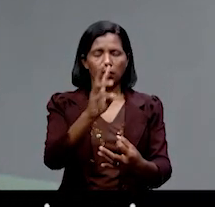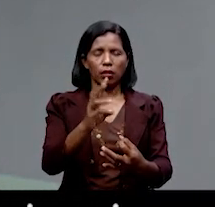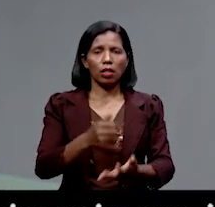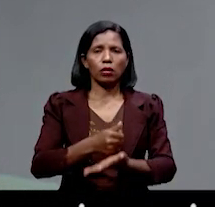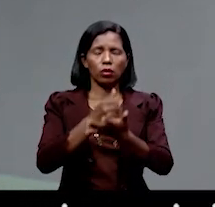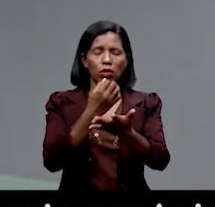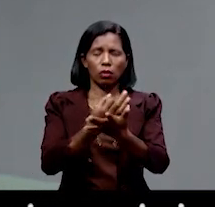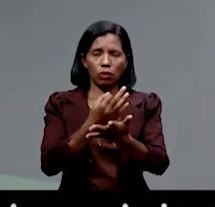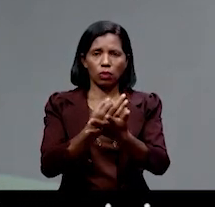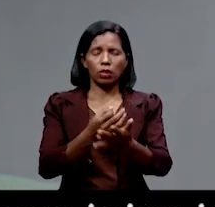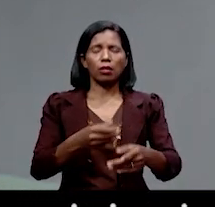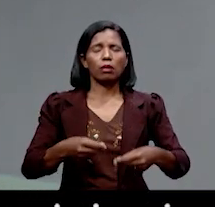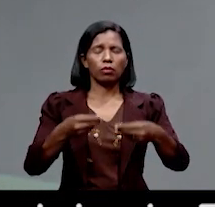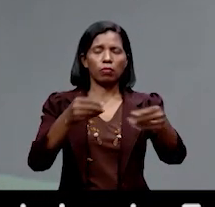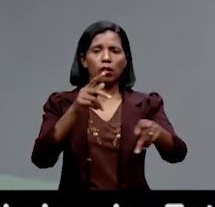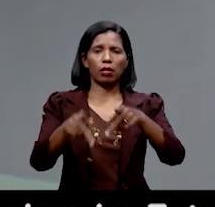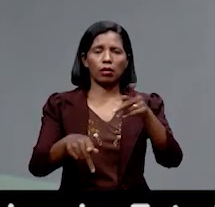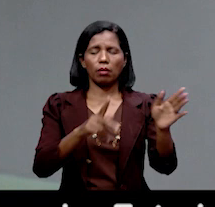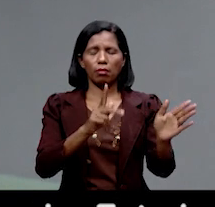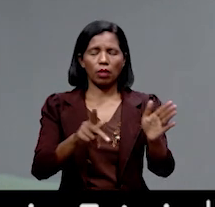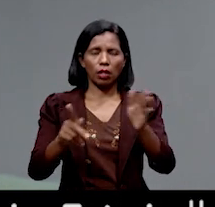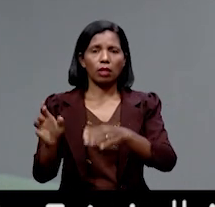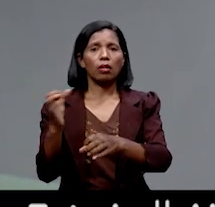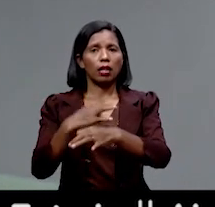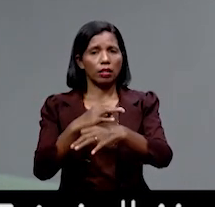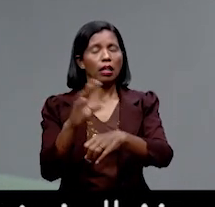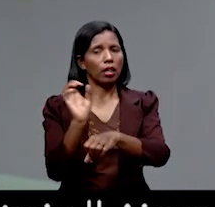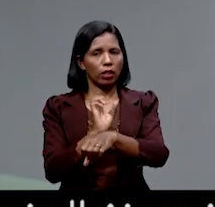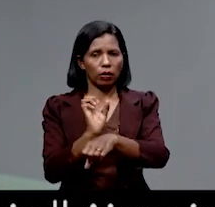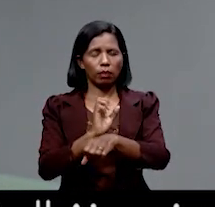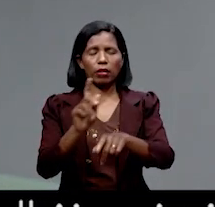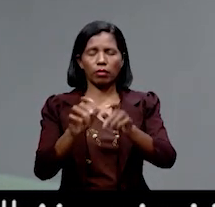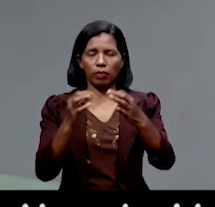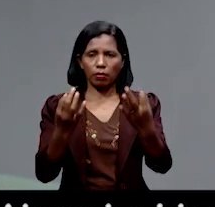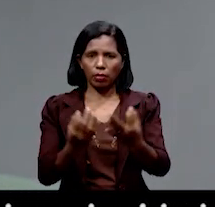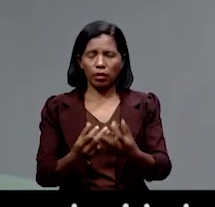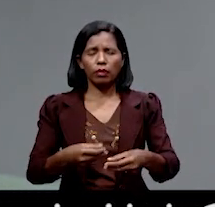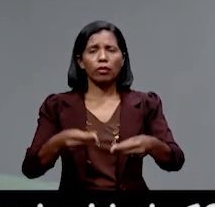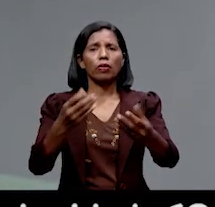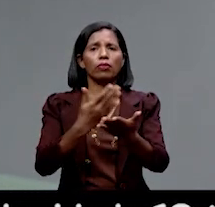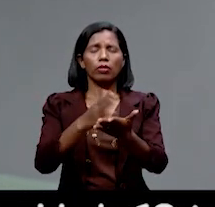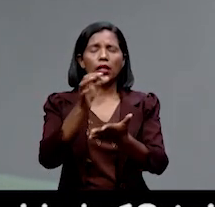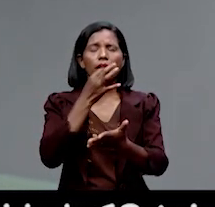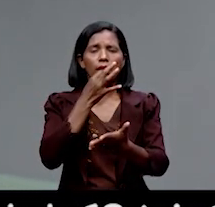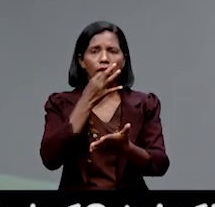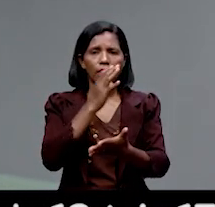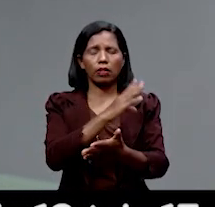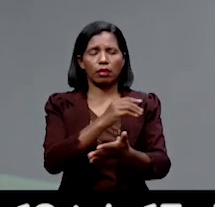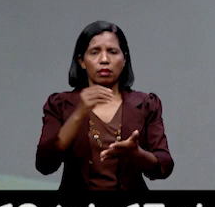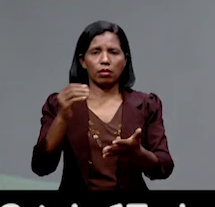fontes de rendimento, nesse plano de recuperação econômica. Medida sexta básica, medidas retomanian,